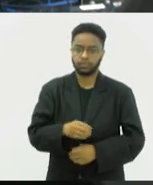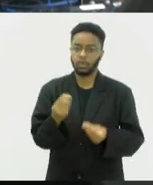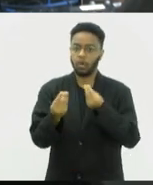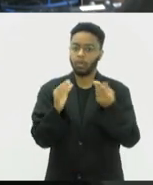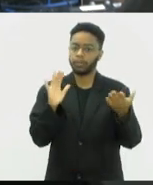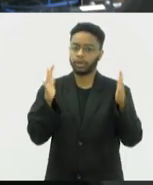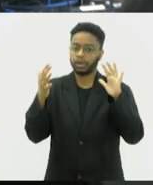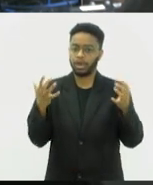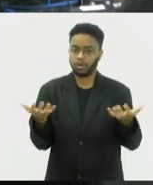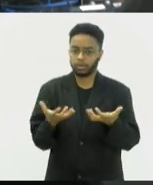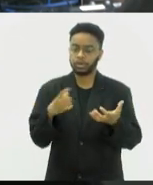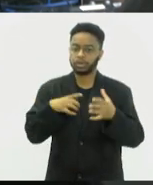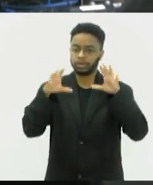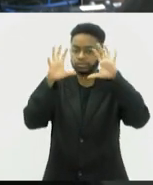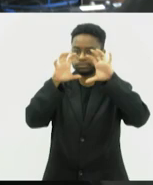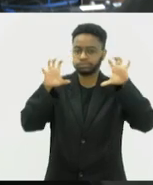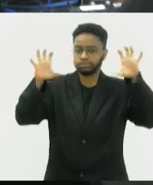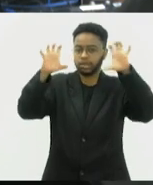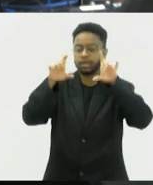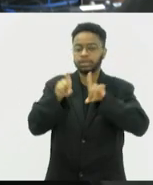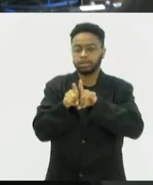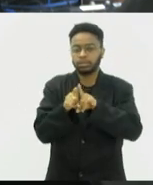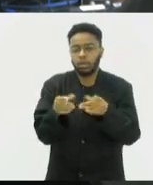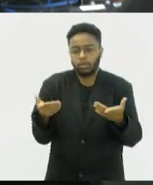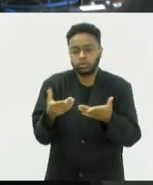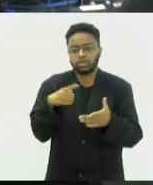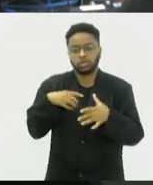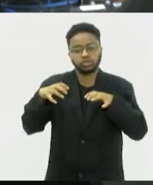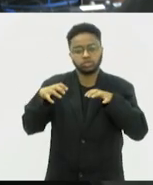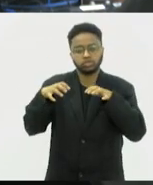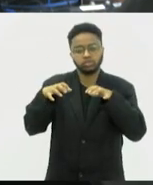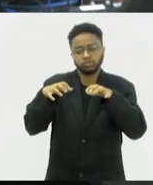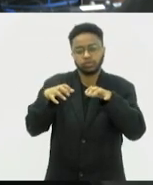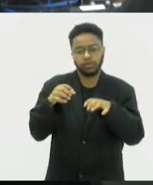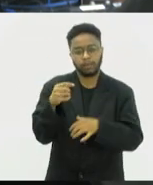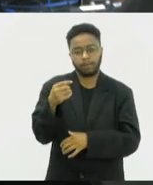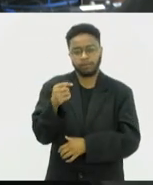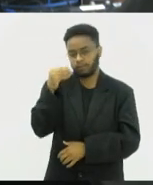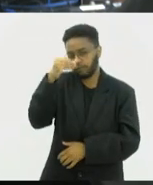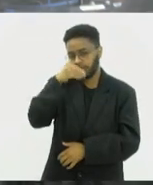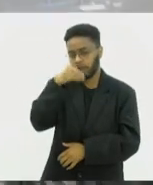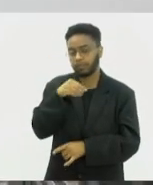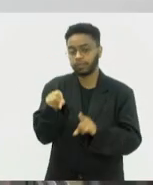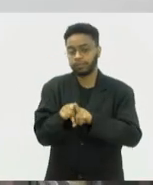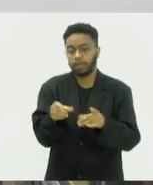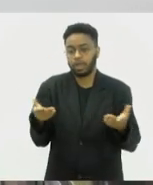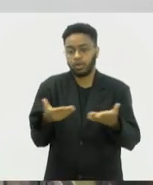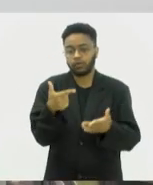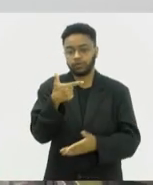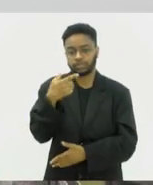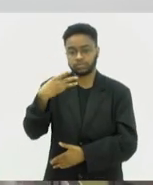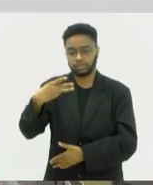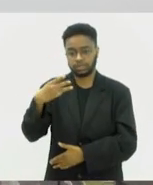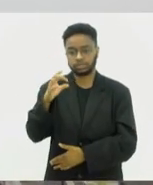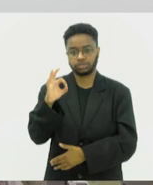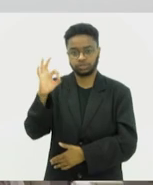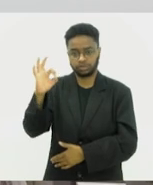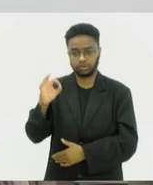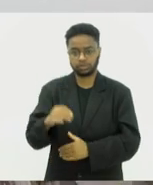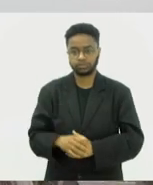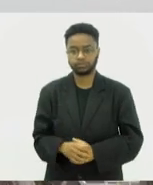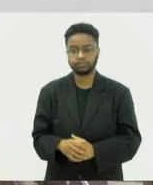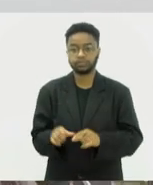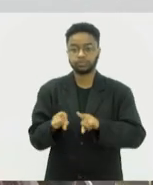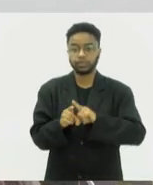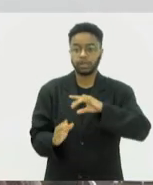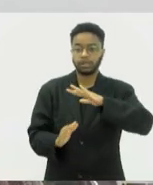momento. Tempo está nublado, o dia amanheceu com chuvisco. Nesse momento faz 23 graus e a